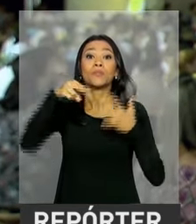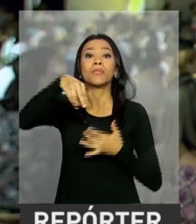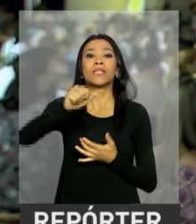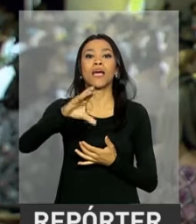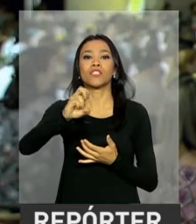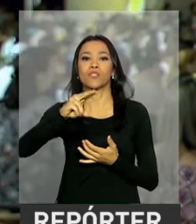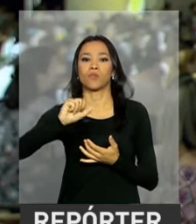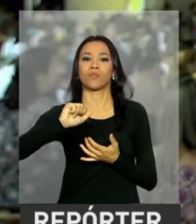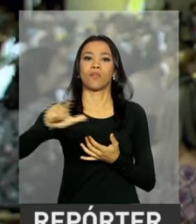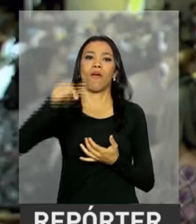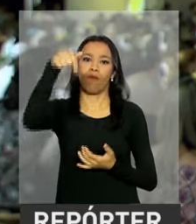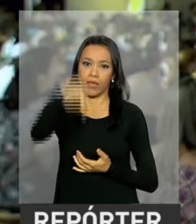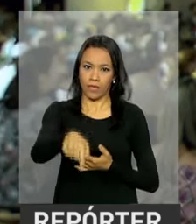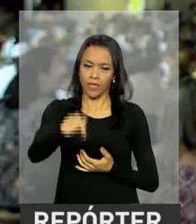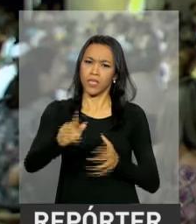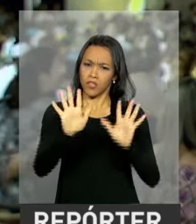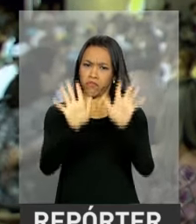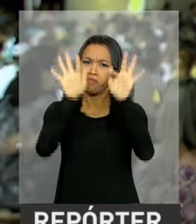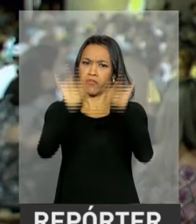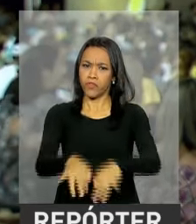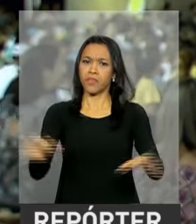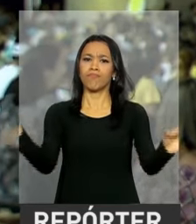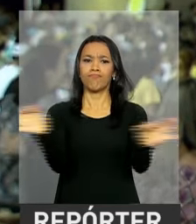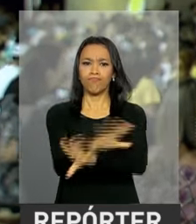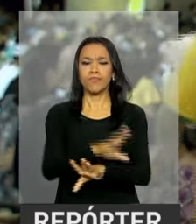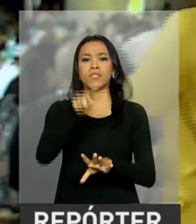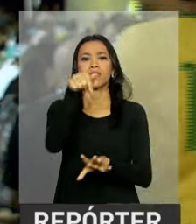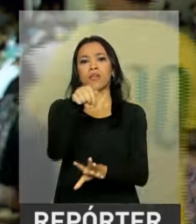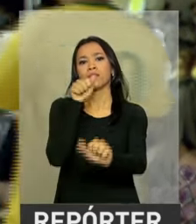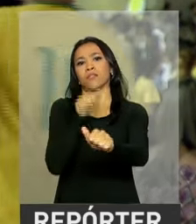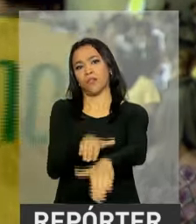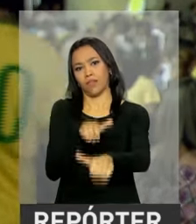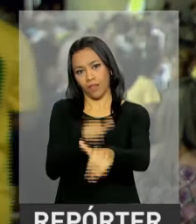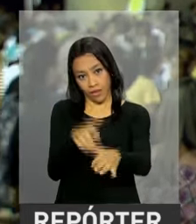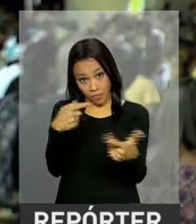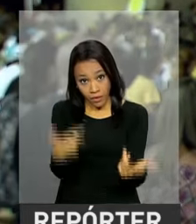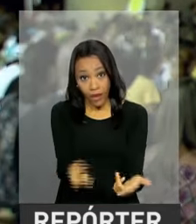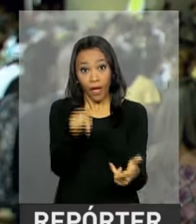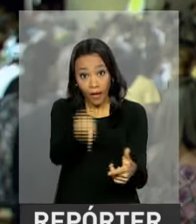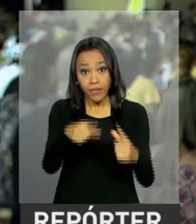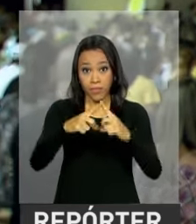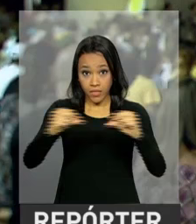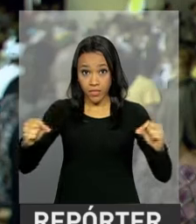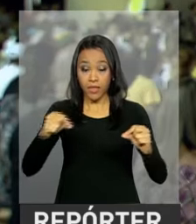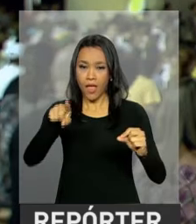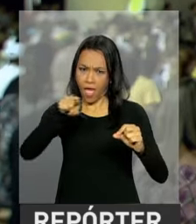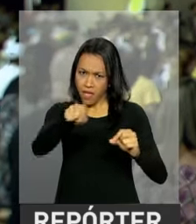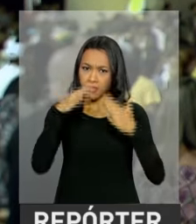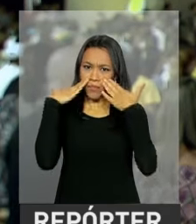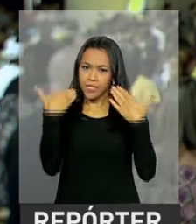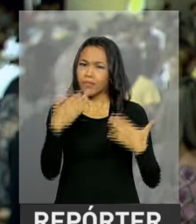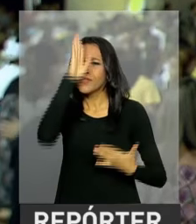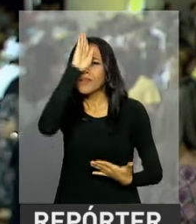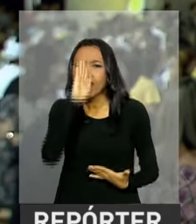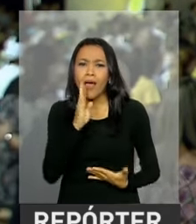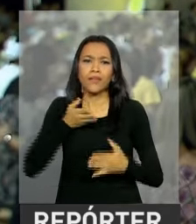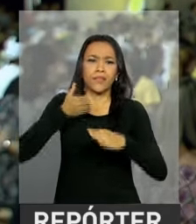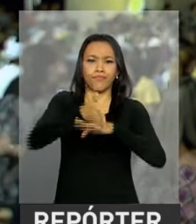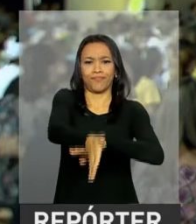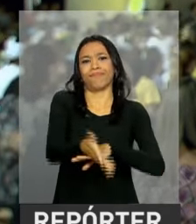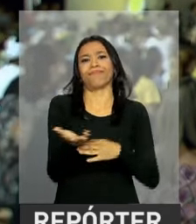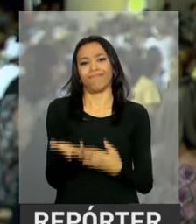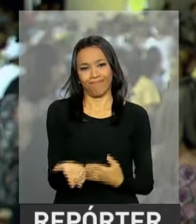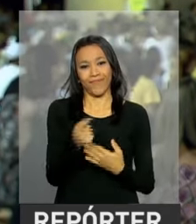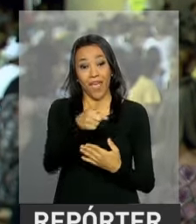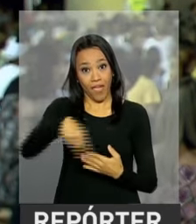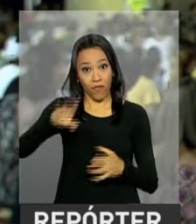que encerrou as comemorações do dia 7 de setembro em Brasília. A apresentação gratuita foi um presente